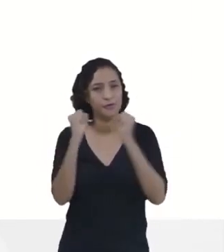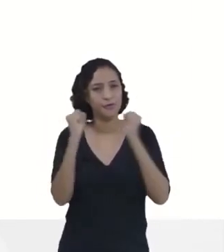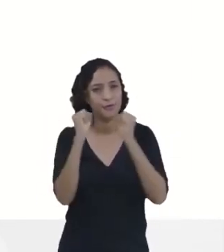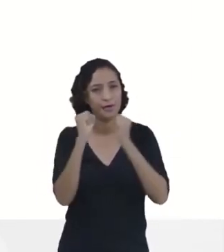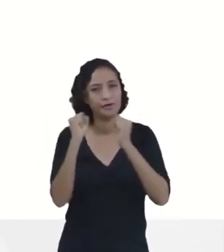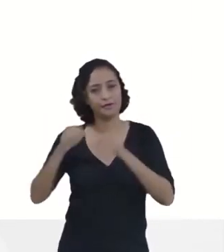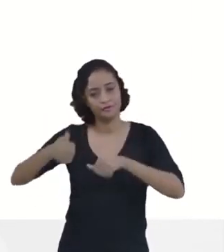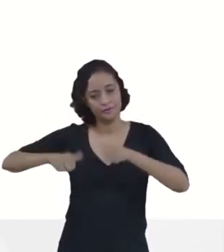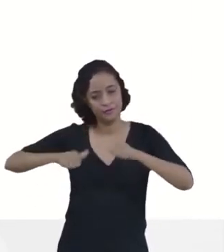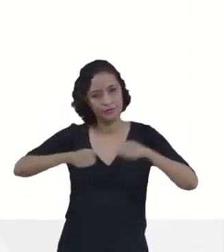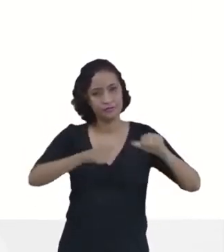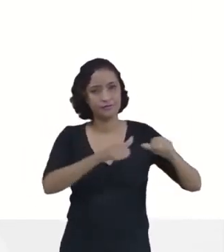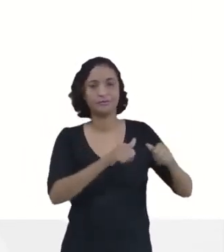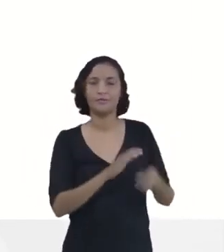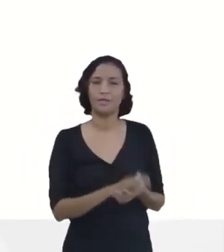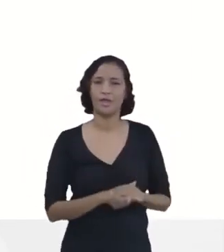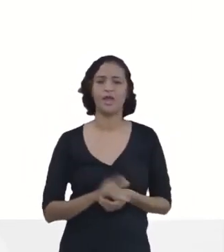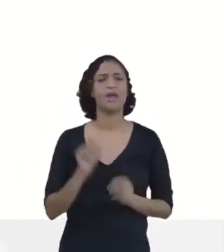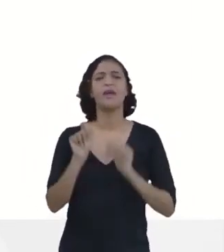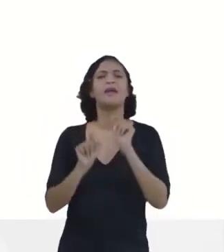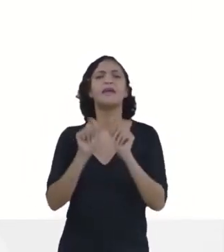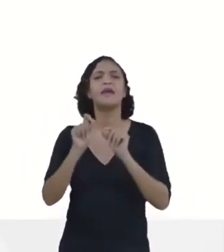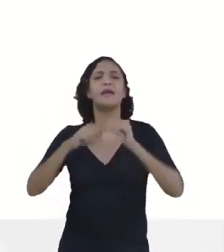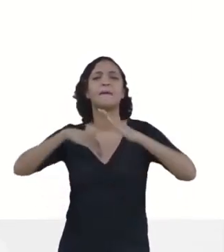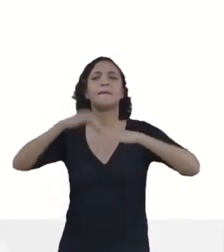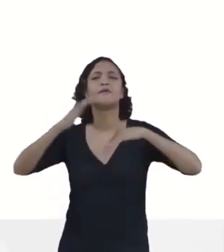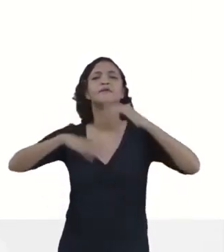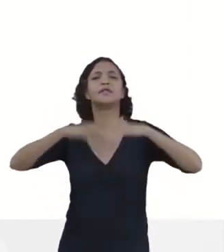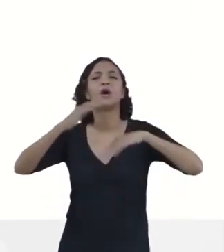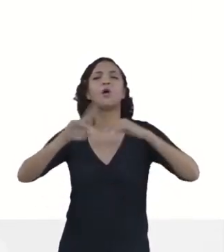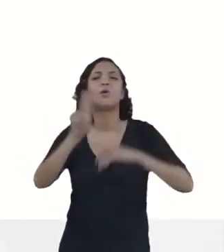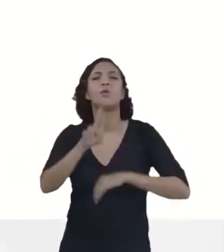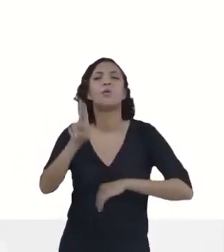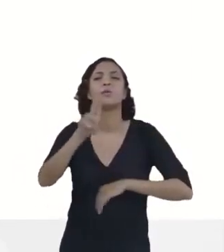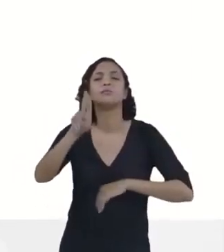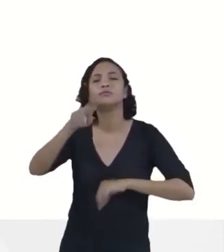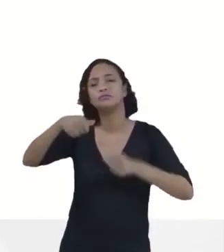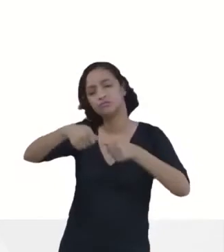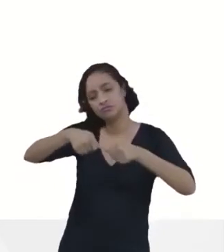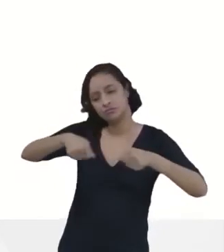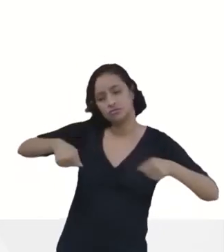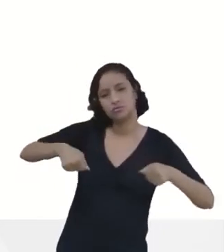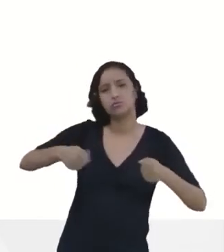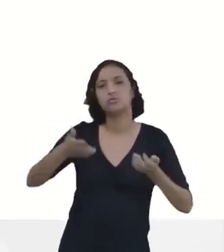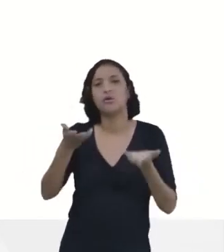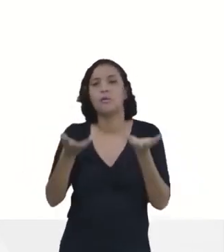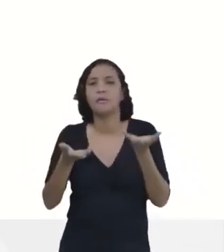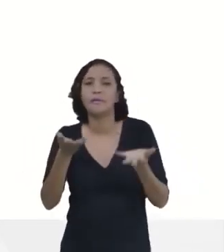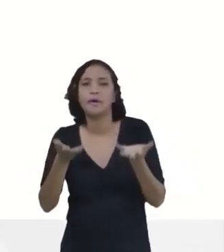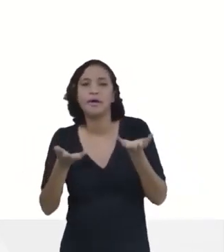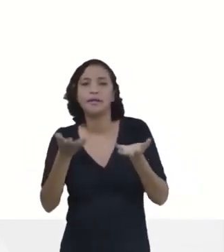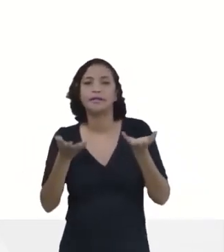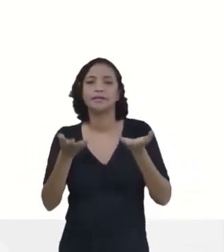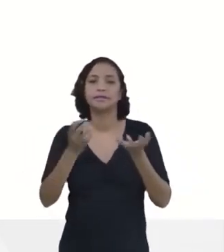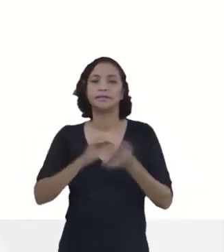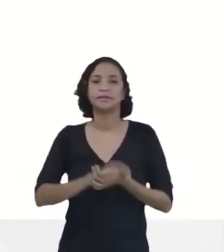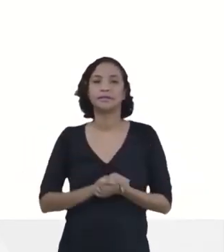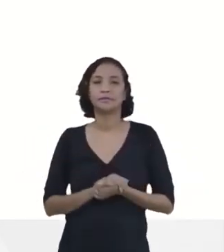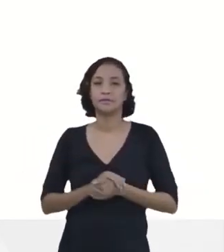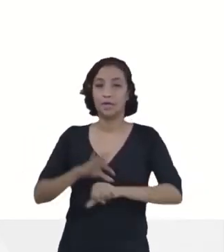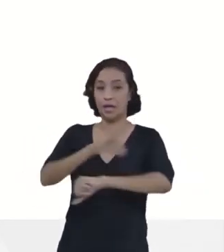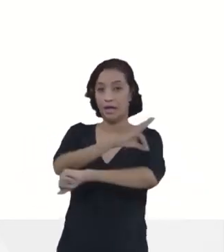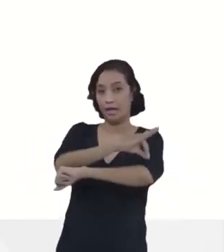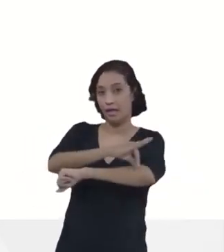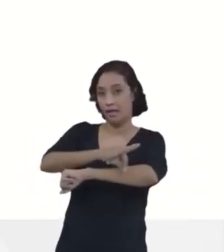utiliza fita métrica, balança? Quem mais utiliza esses instrumentos? Régua.